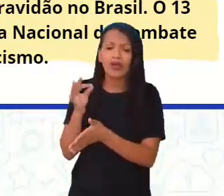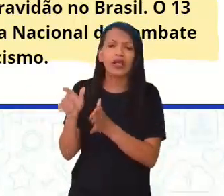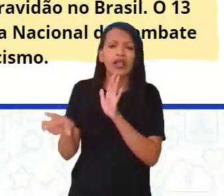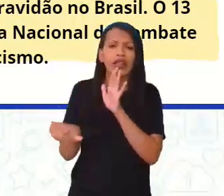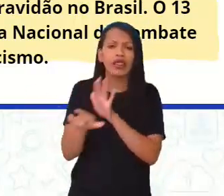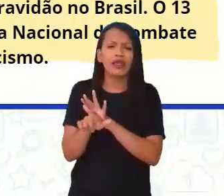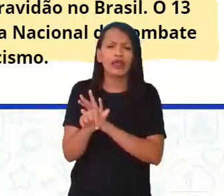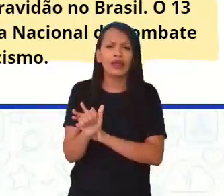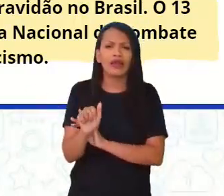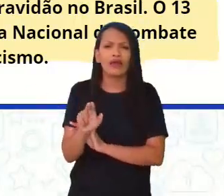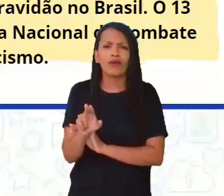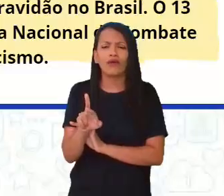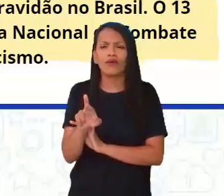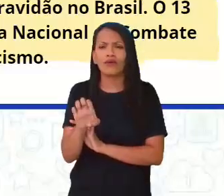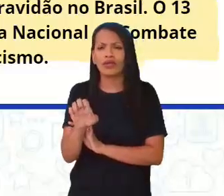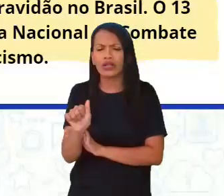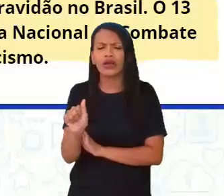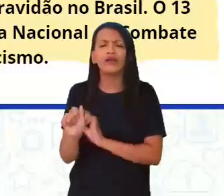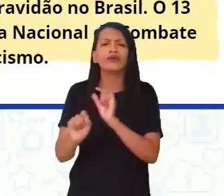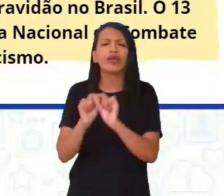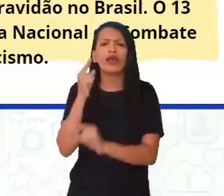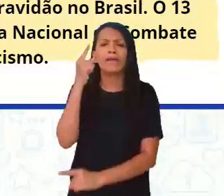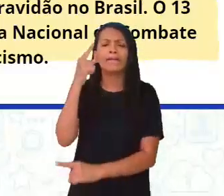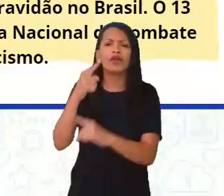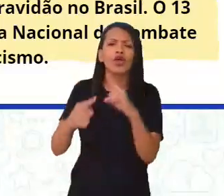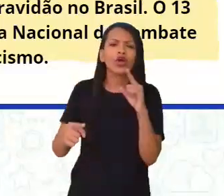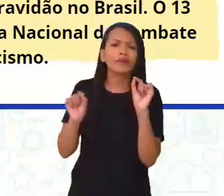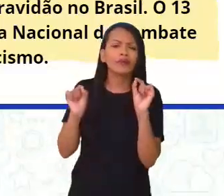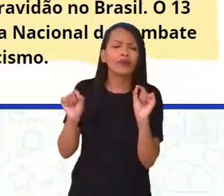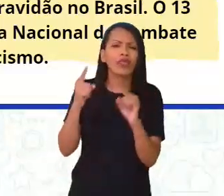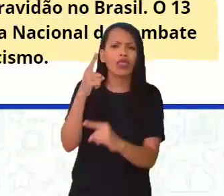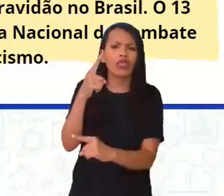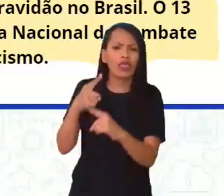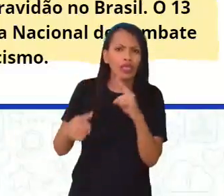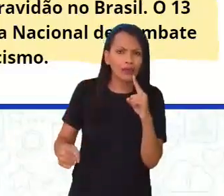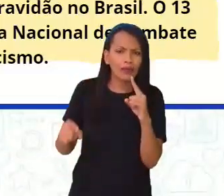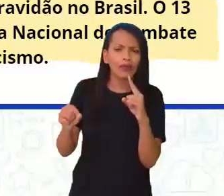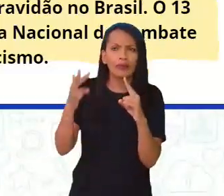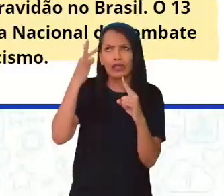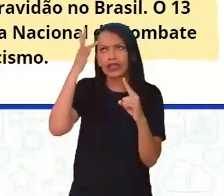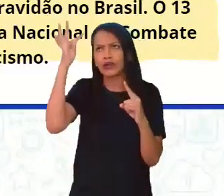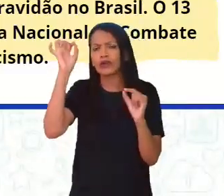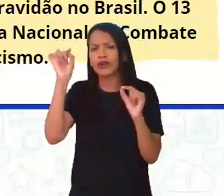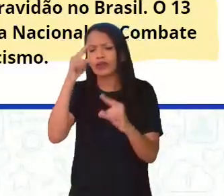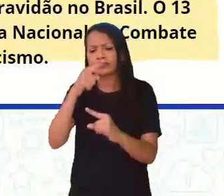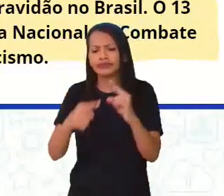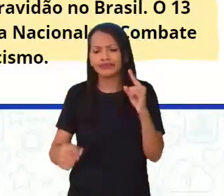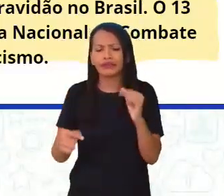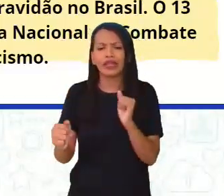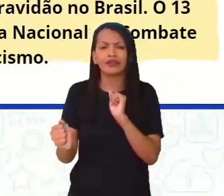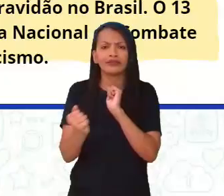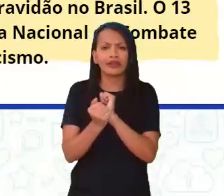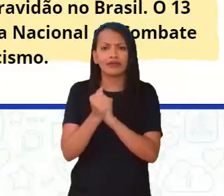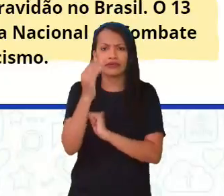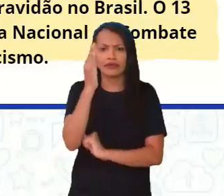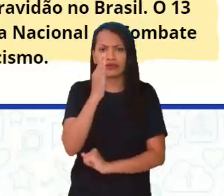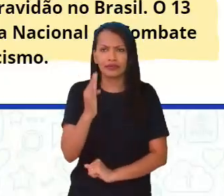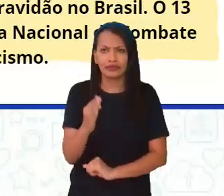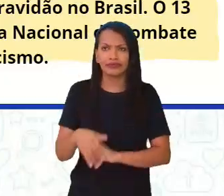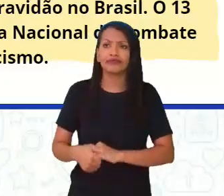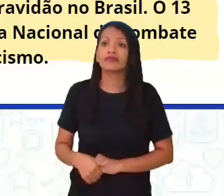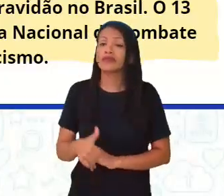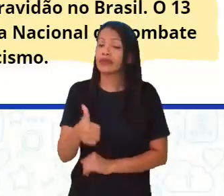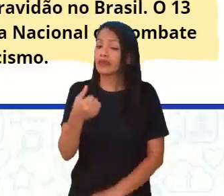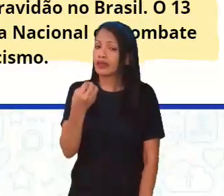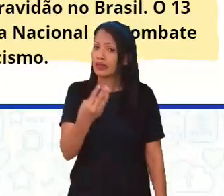proíbe o quê? Proíbe, ao menos na teoria, tá, a escravidão no Brasil. Portanto, o 13 de maio é